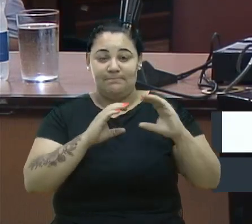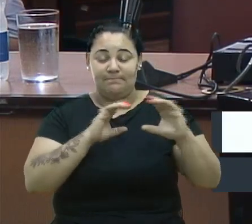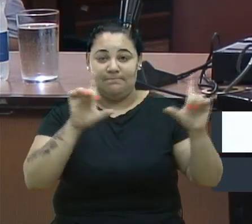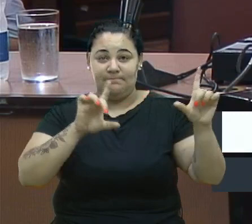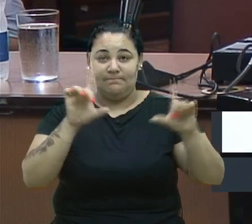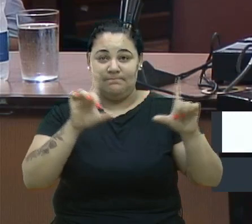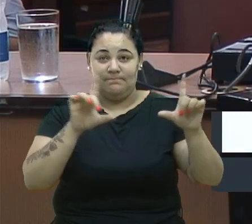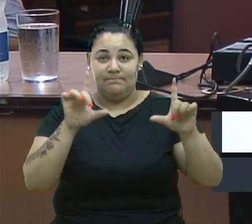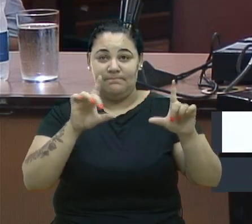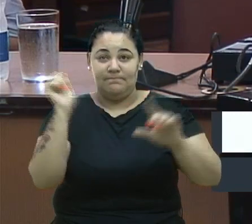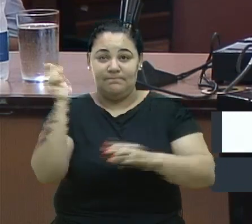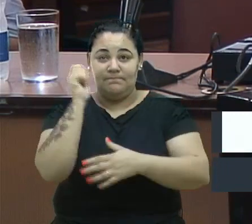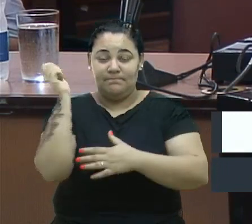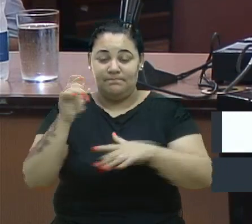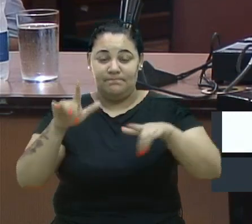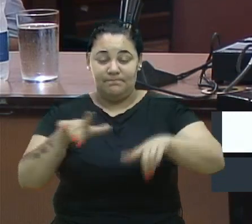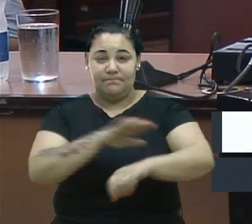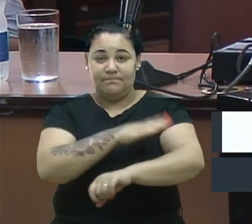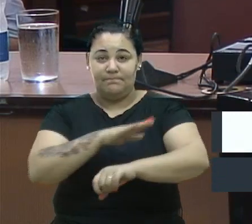até no nosso estado,